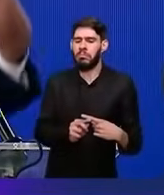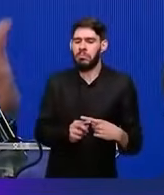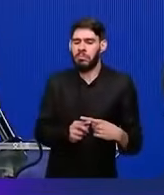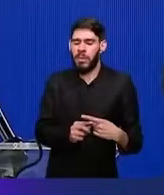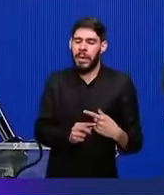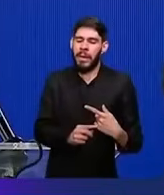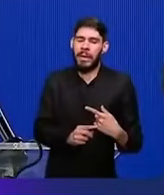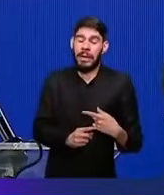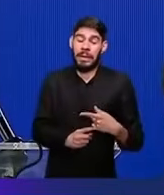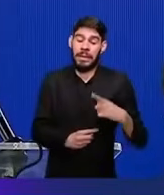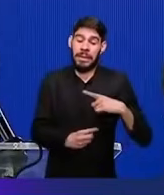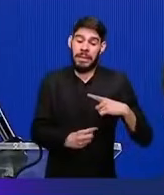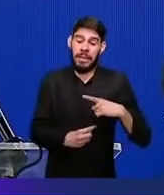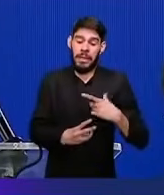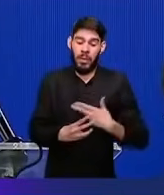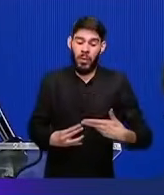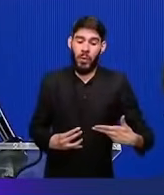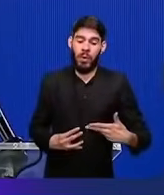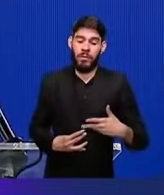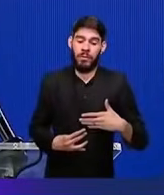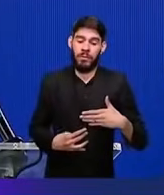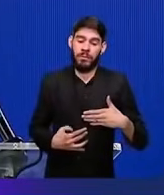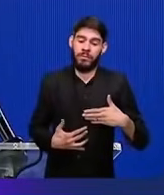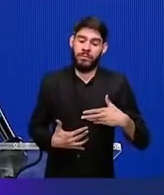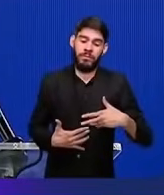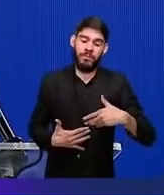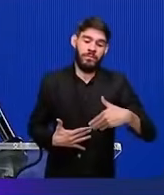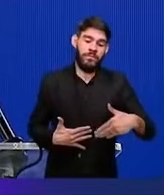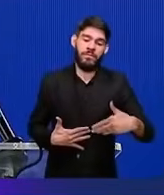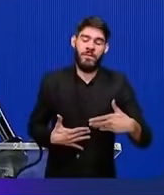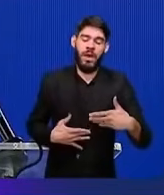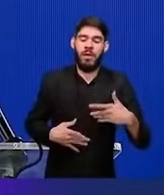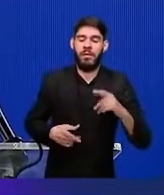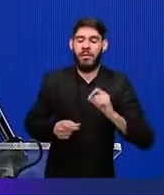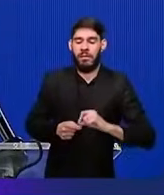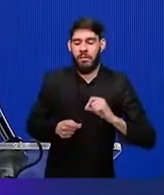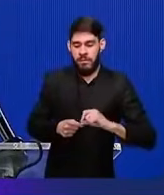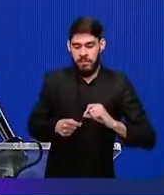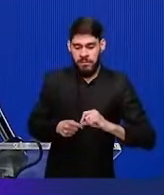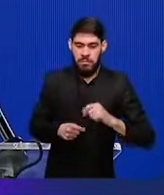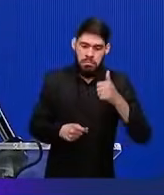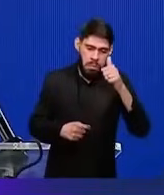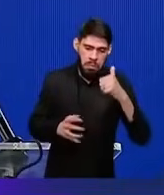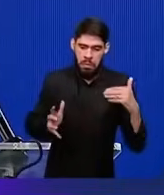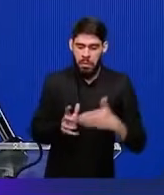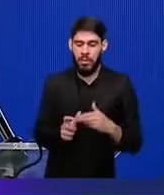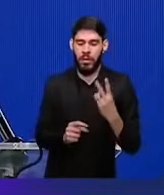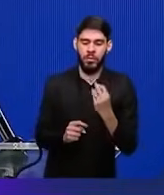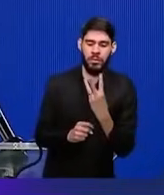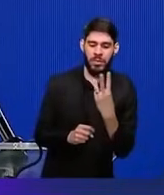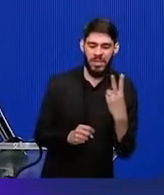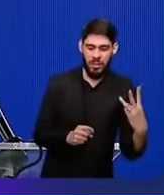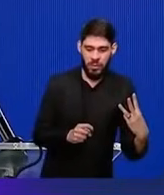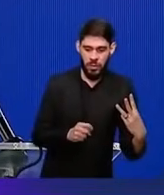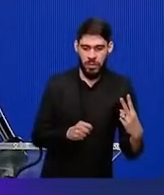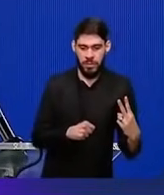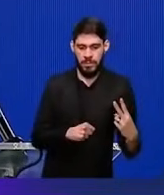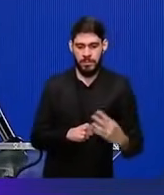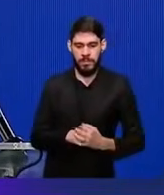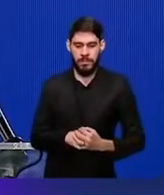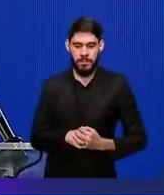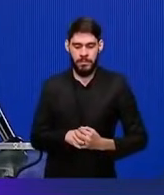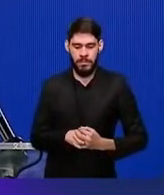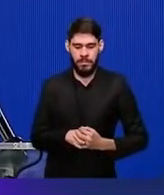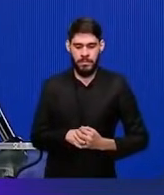fiscais existentes e que vão fazendo um phase-out até 2032. Mas a mudança